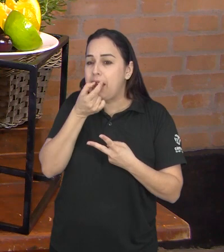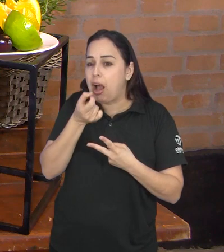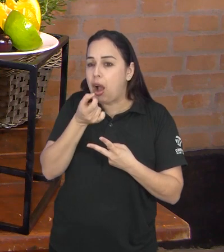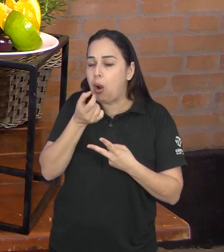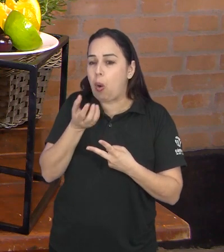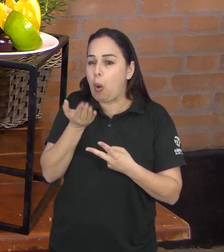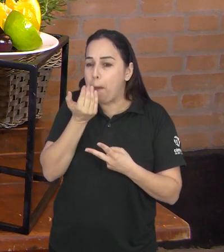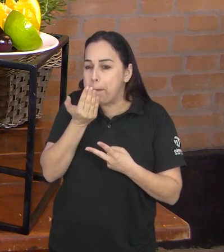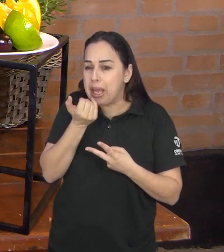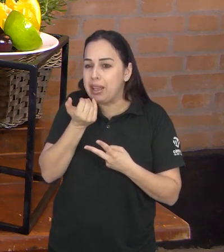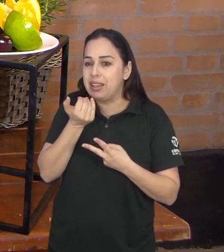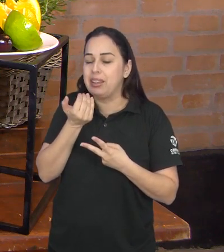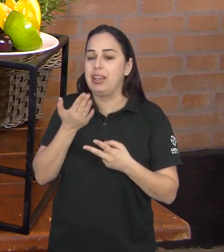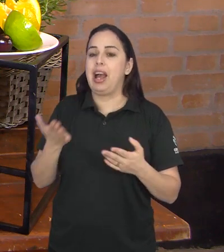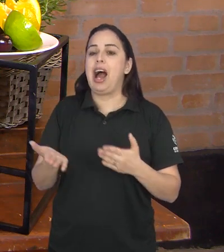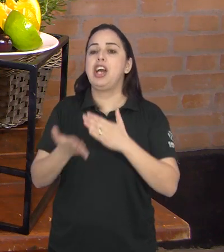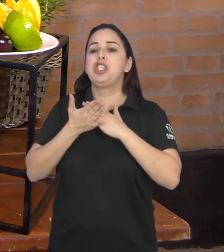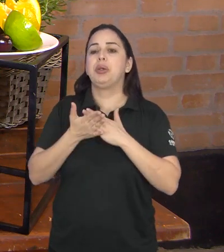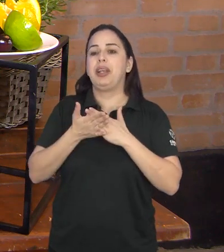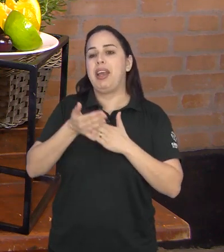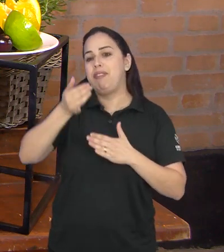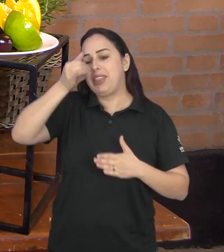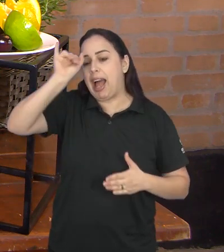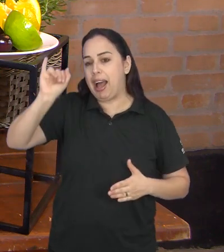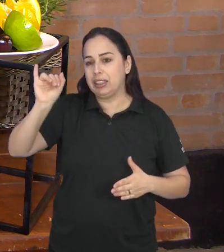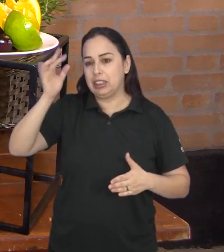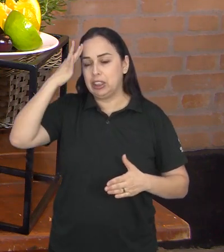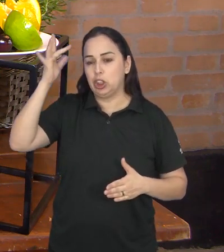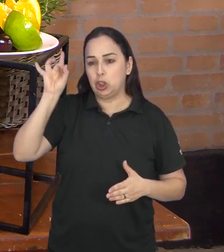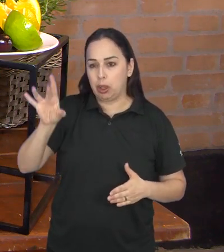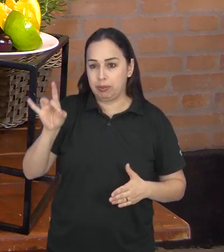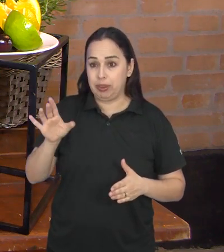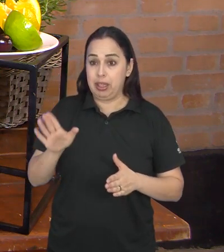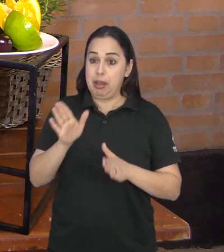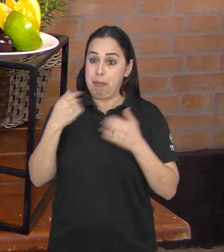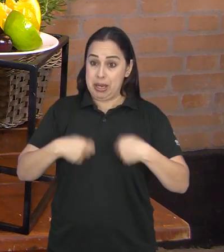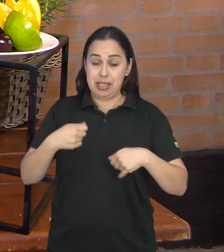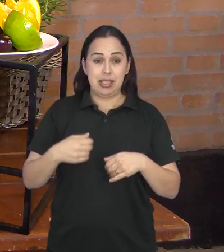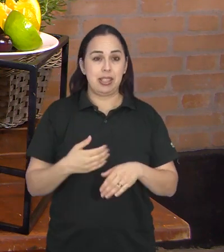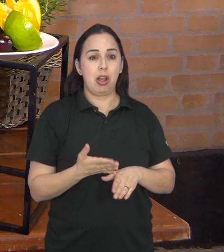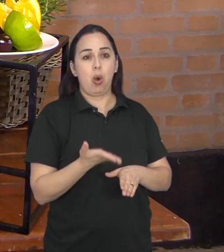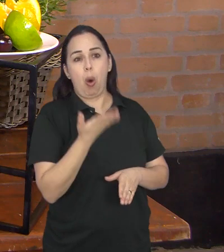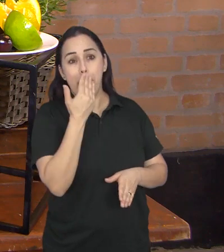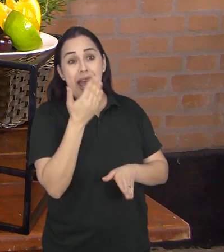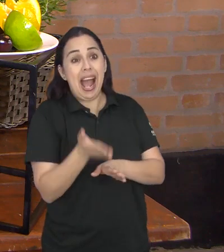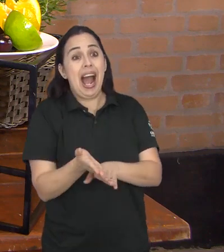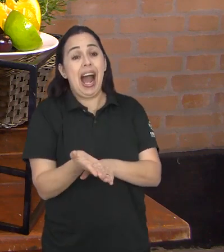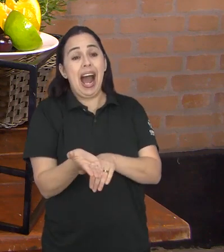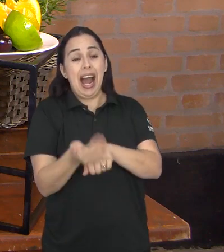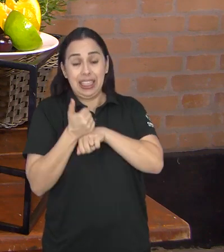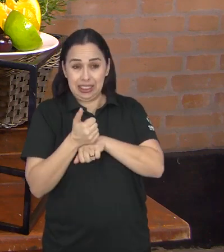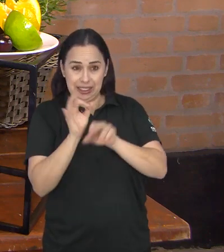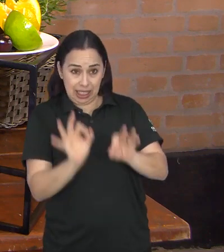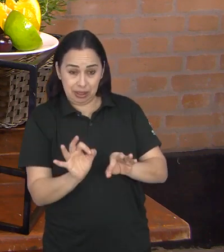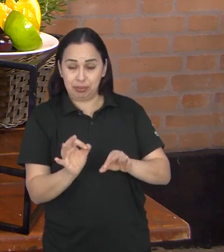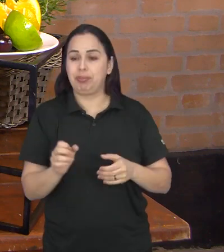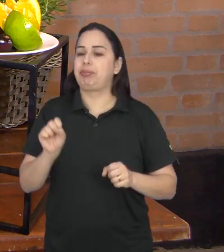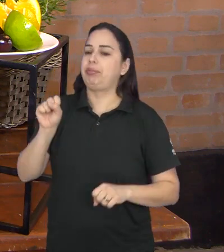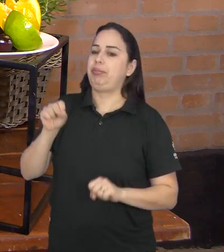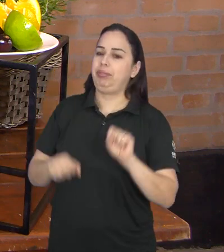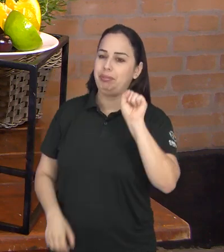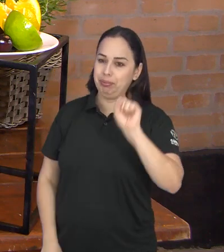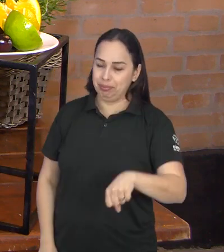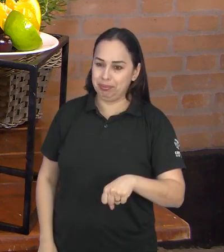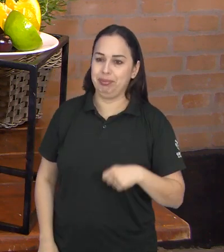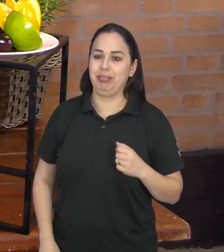semana. Preventivo, na verdade. A castanha, a ideia da castanha é começar a consumir ela antes. Antes, exatamente. E aqui